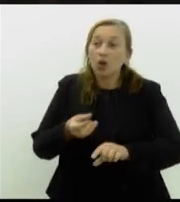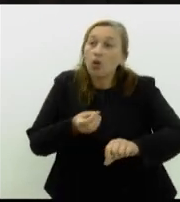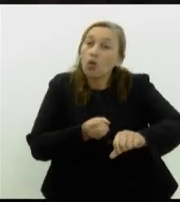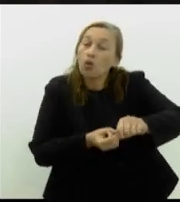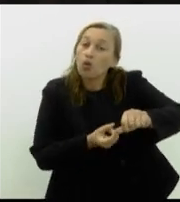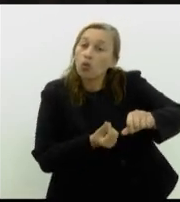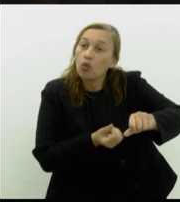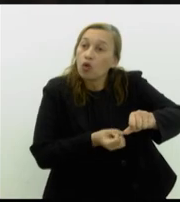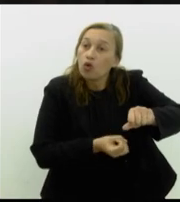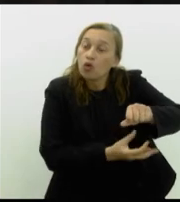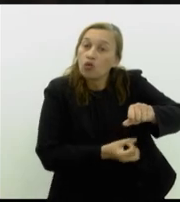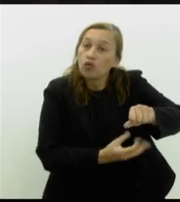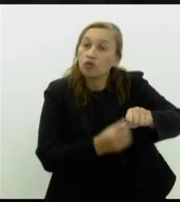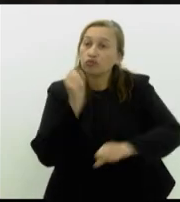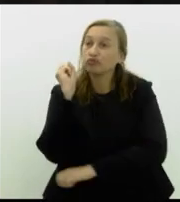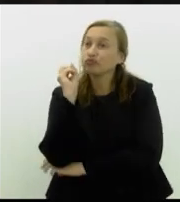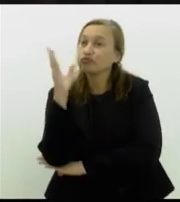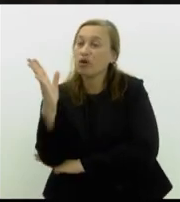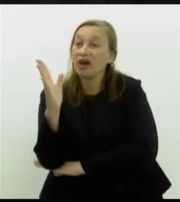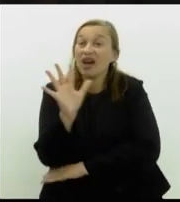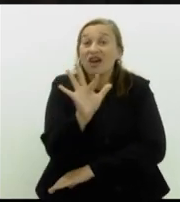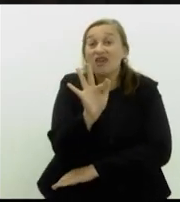Ambiental,